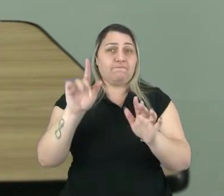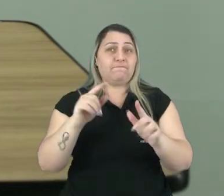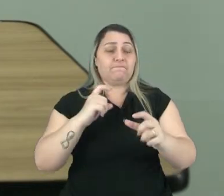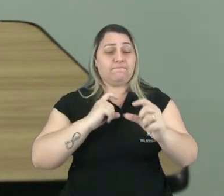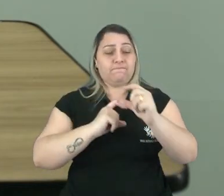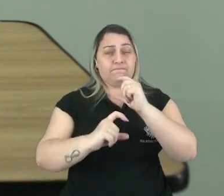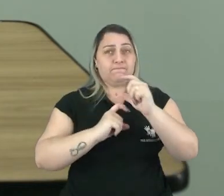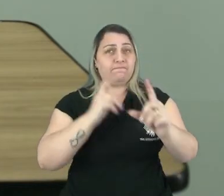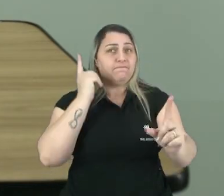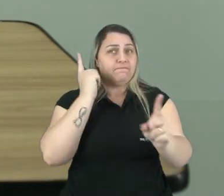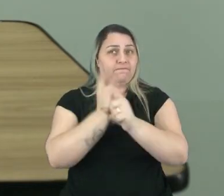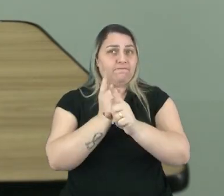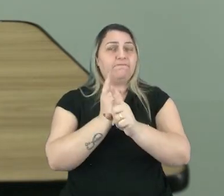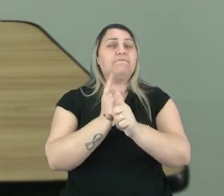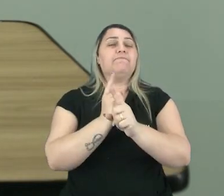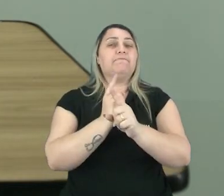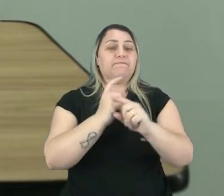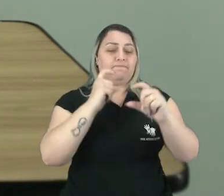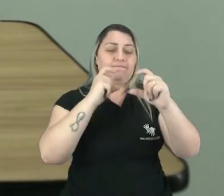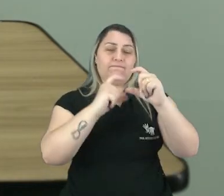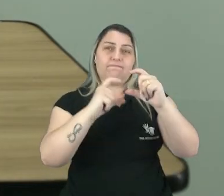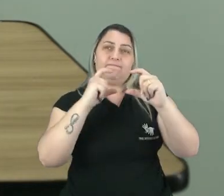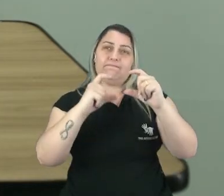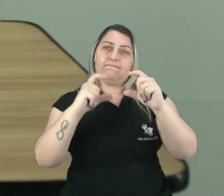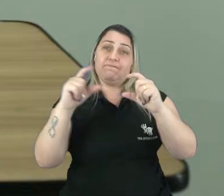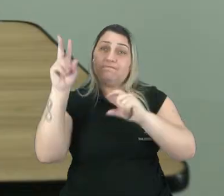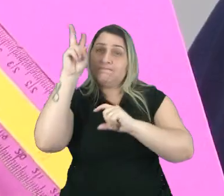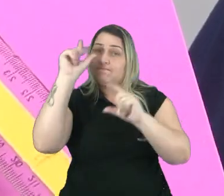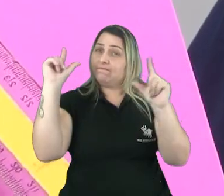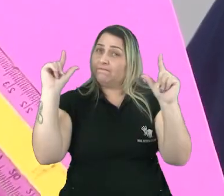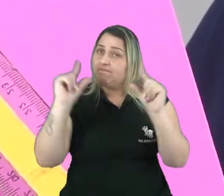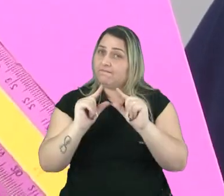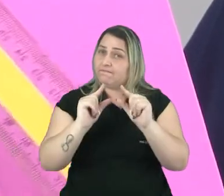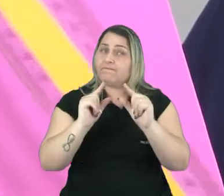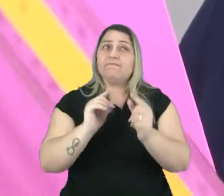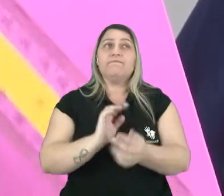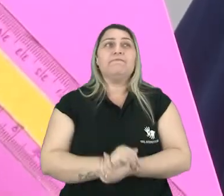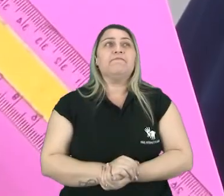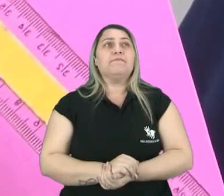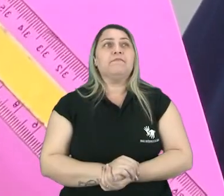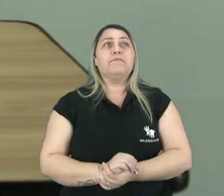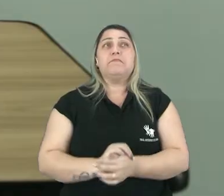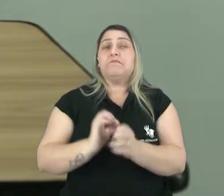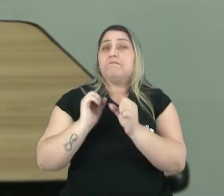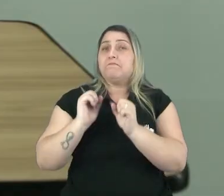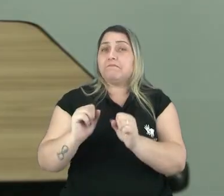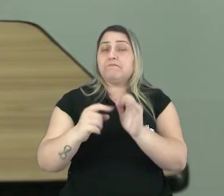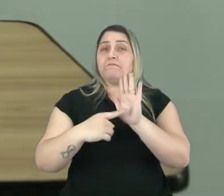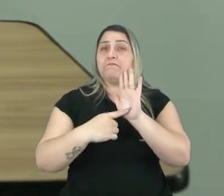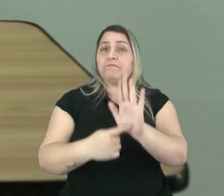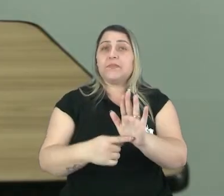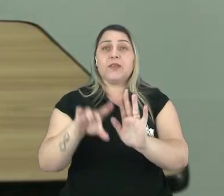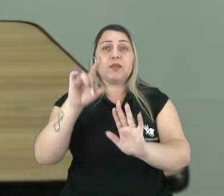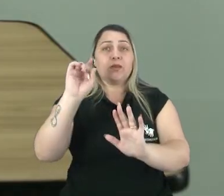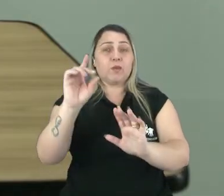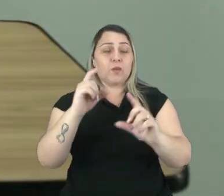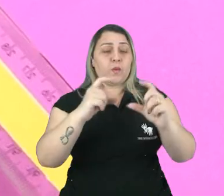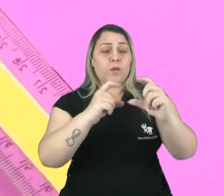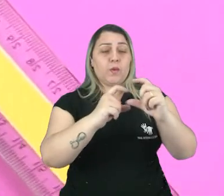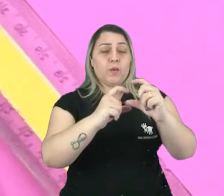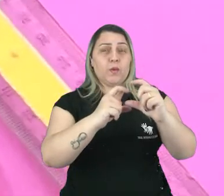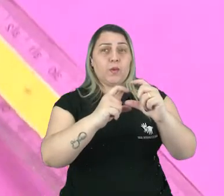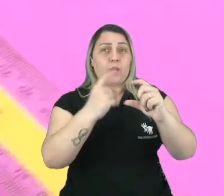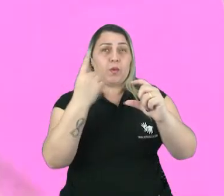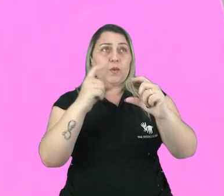nós encontramos uma tirinha, que é uma história bem curtinha. Então a tirinha ela pode ser apresentada em apenas um